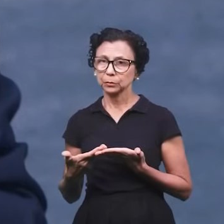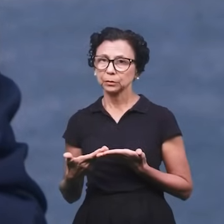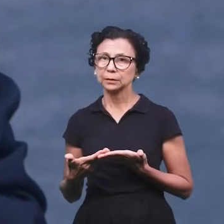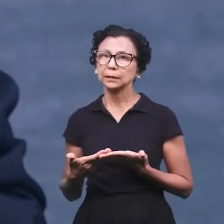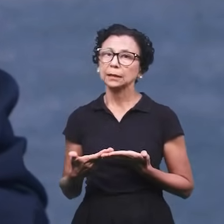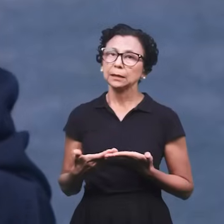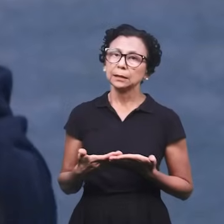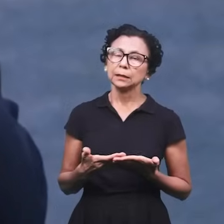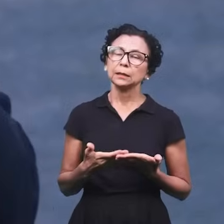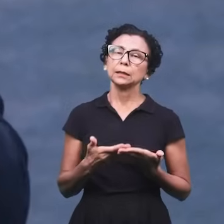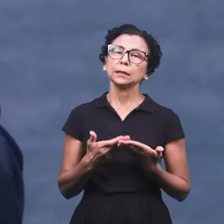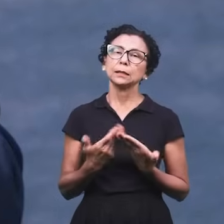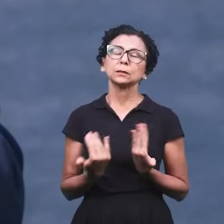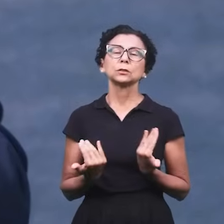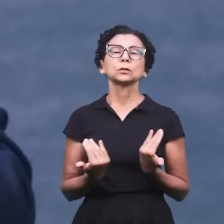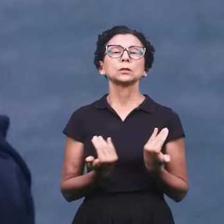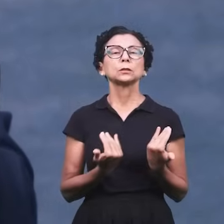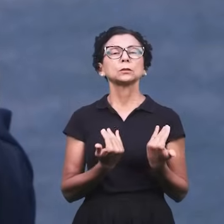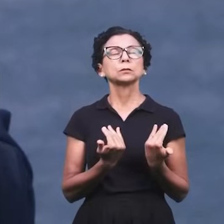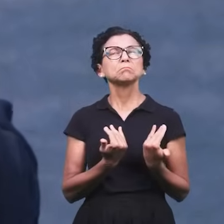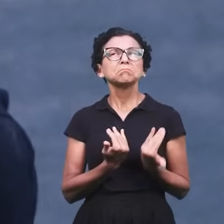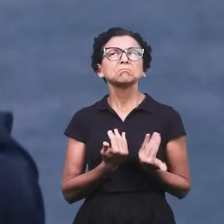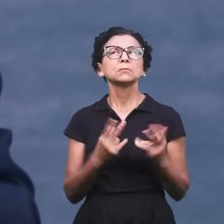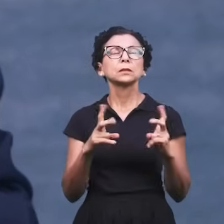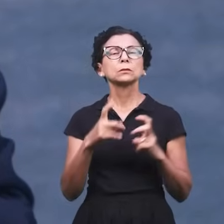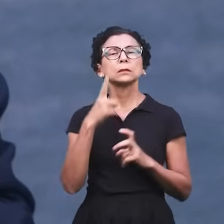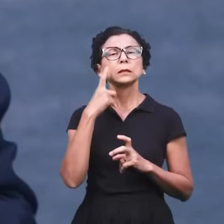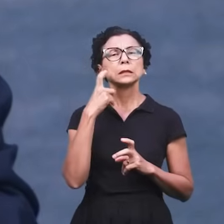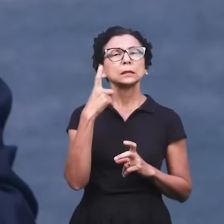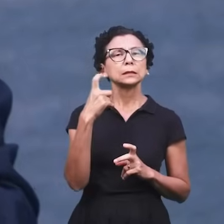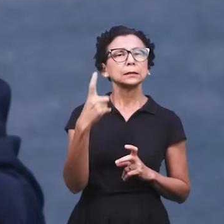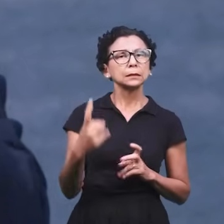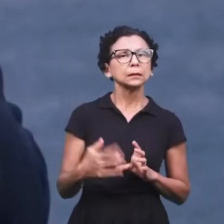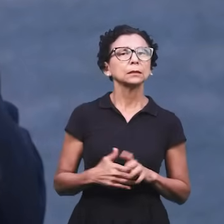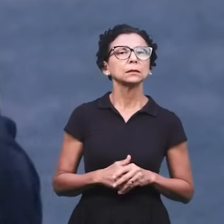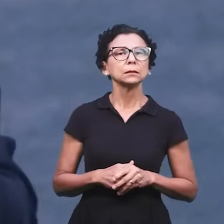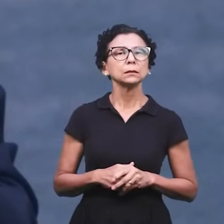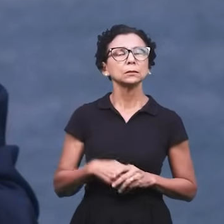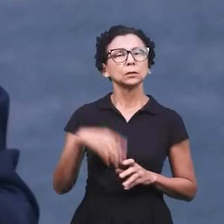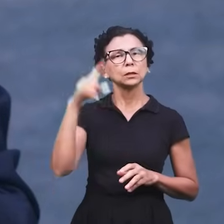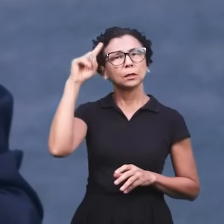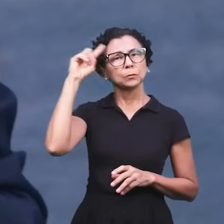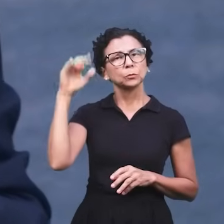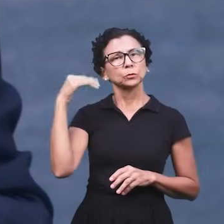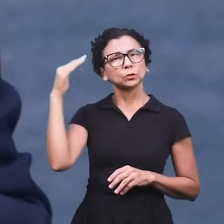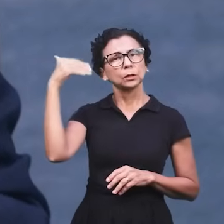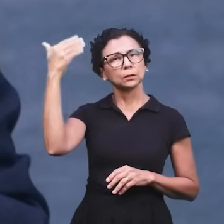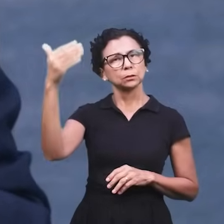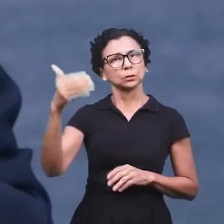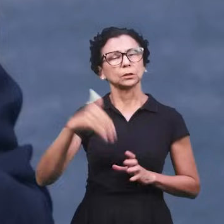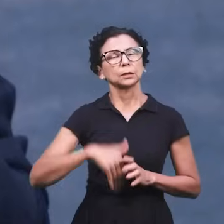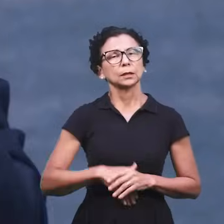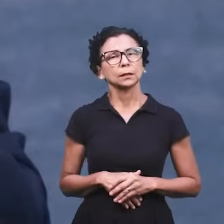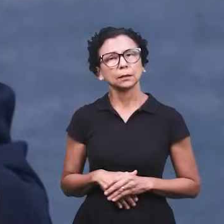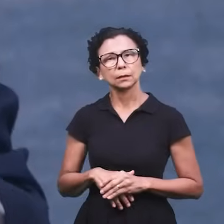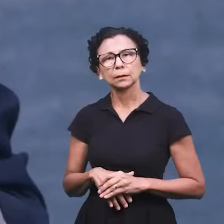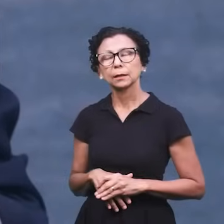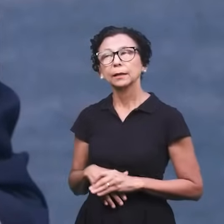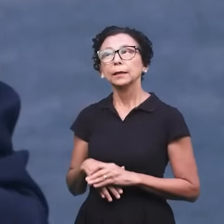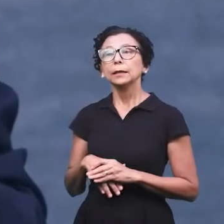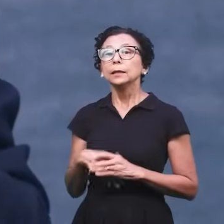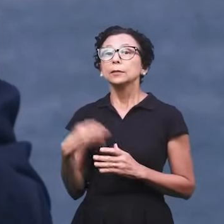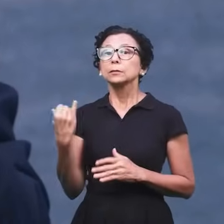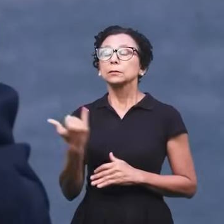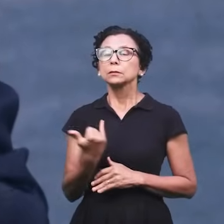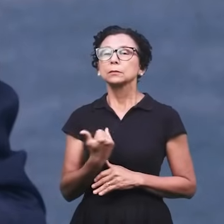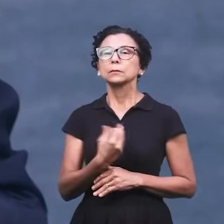do interesse do dia a dia e que são importantes para a vida espiritual e para a